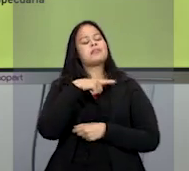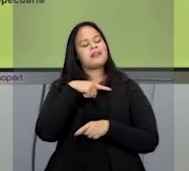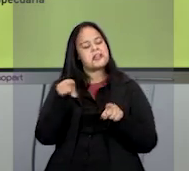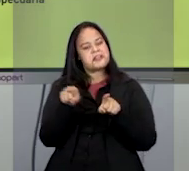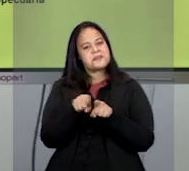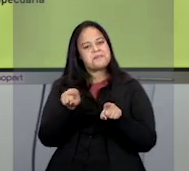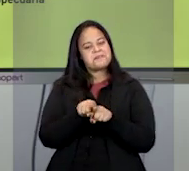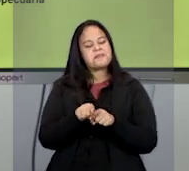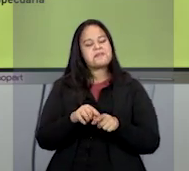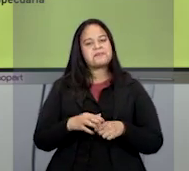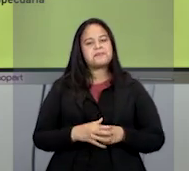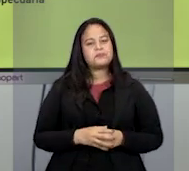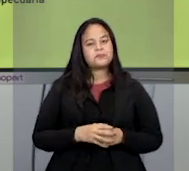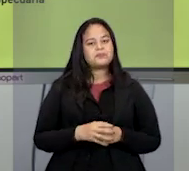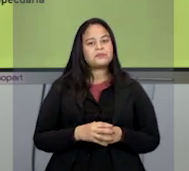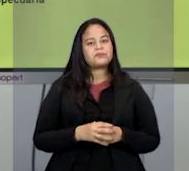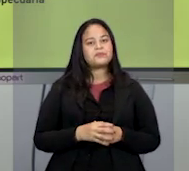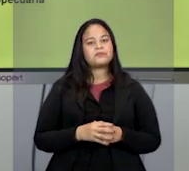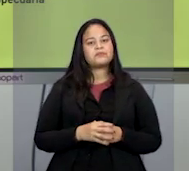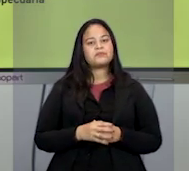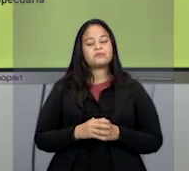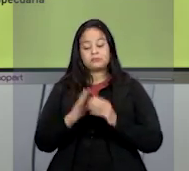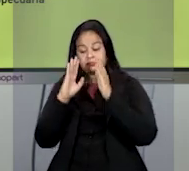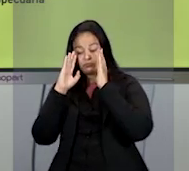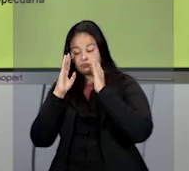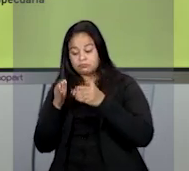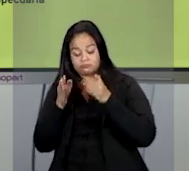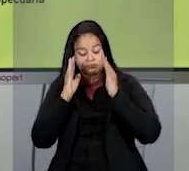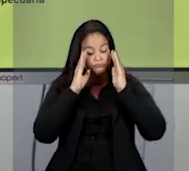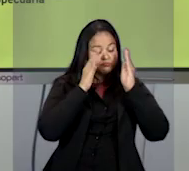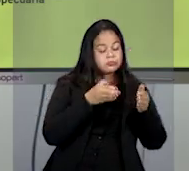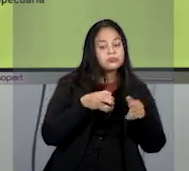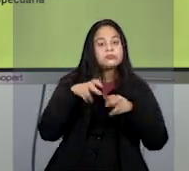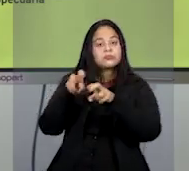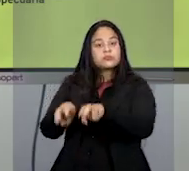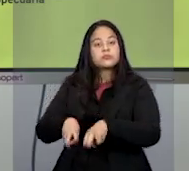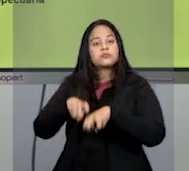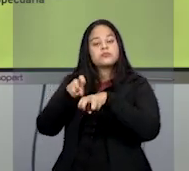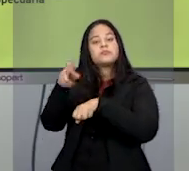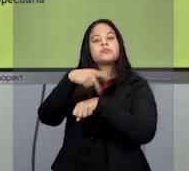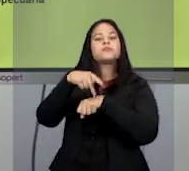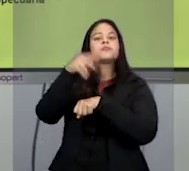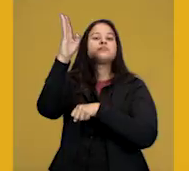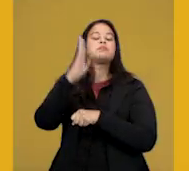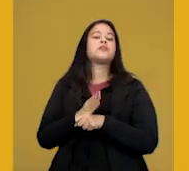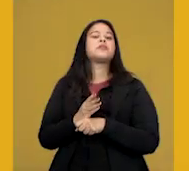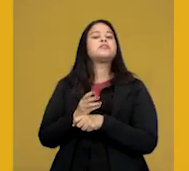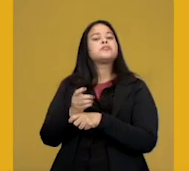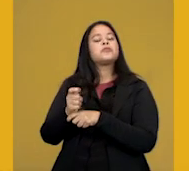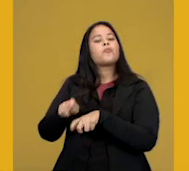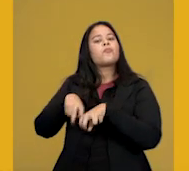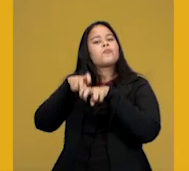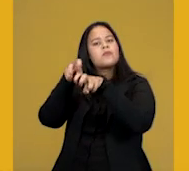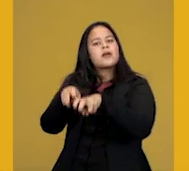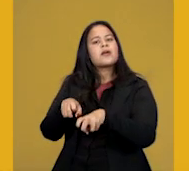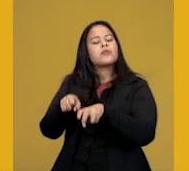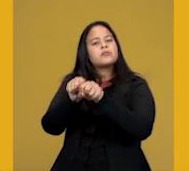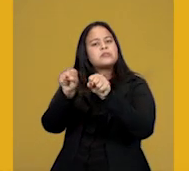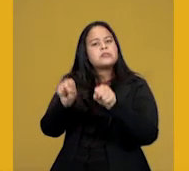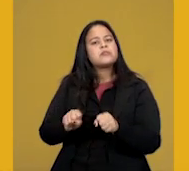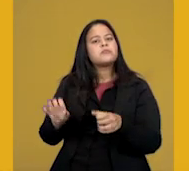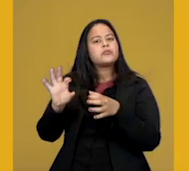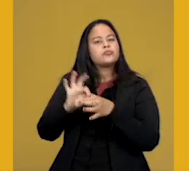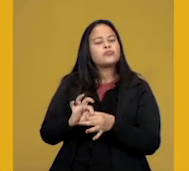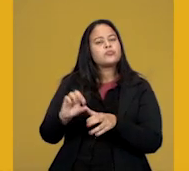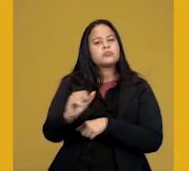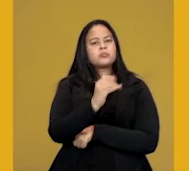reforma agrária, tá? Concentração fundiária no Brasil, os agrossistemas, agricultura intensiva e meio